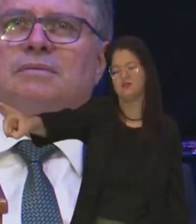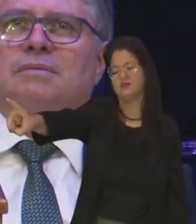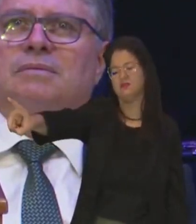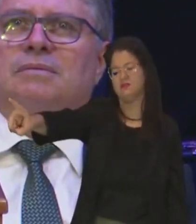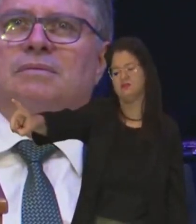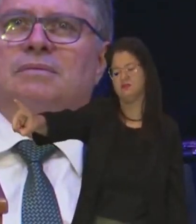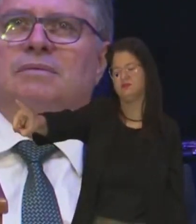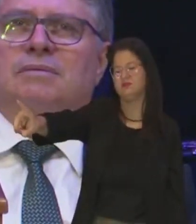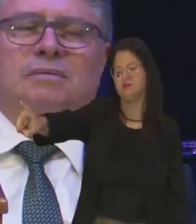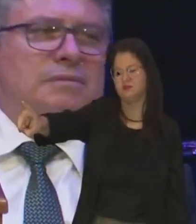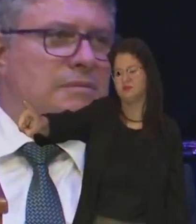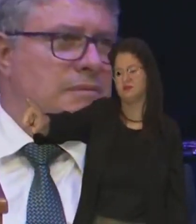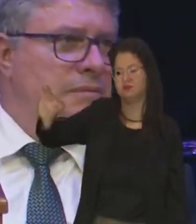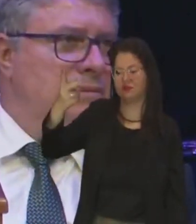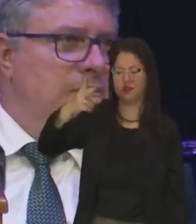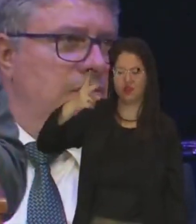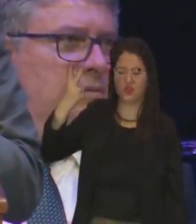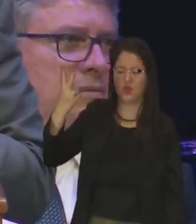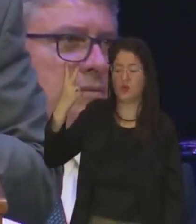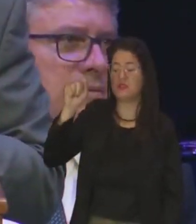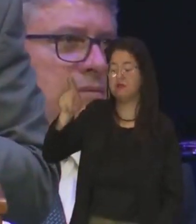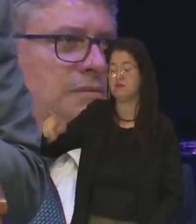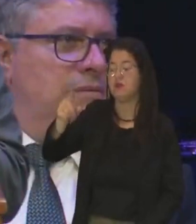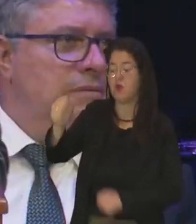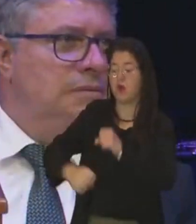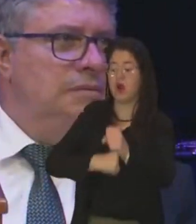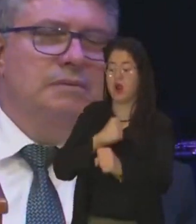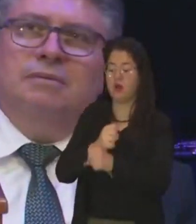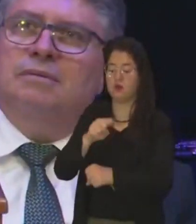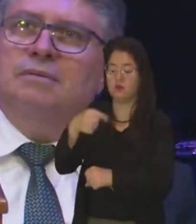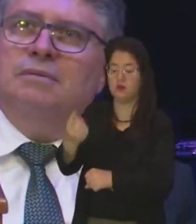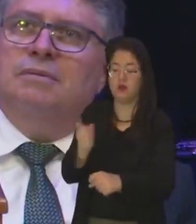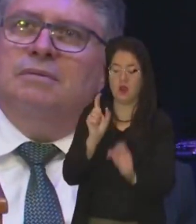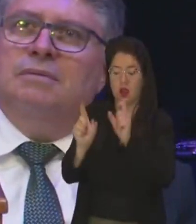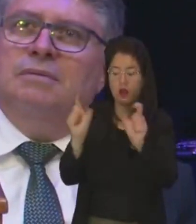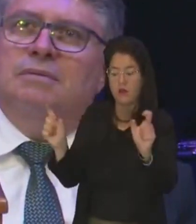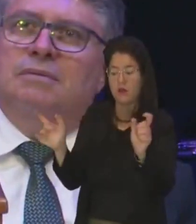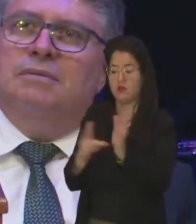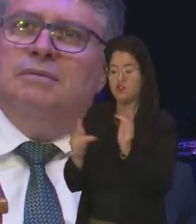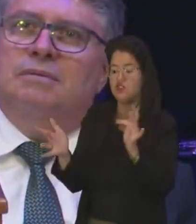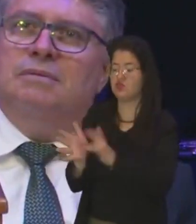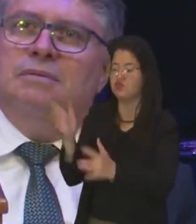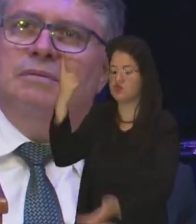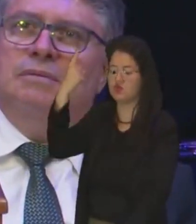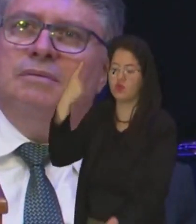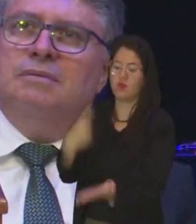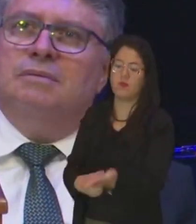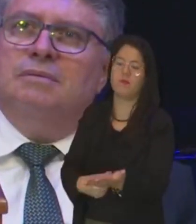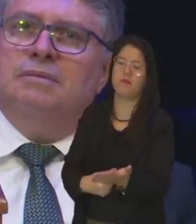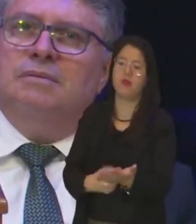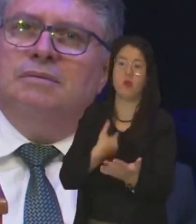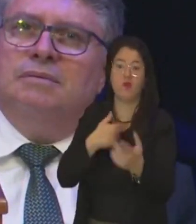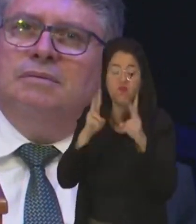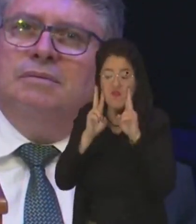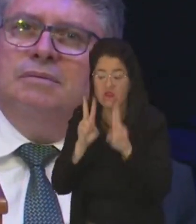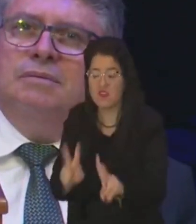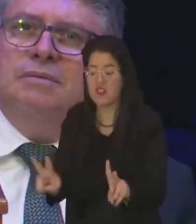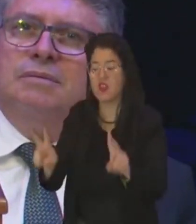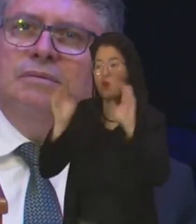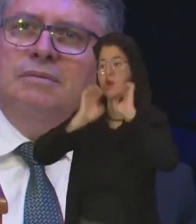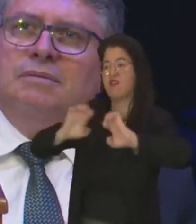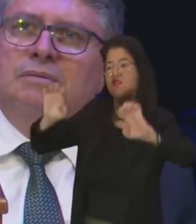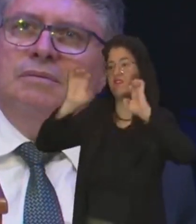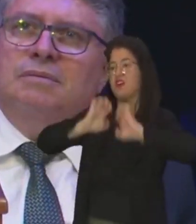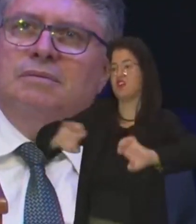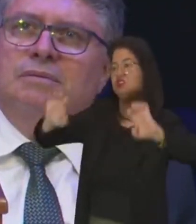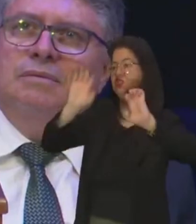daquela cena, 2.000 anos depois, as palavras de Jesus estavam se cumprindo ali na minha frente. O evangelho